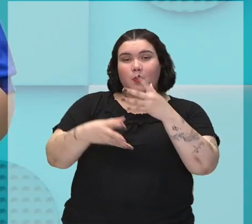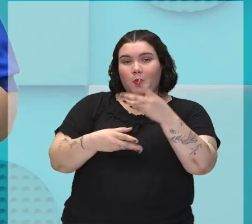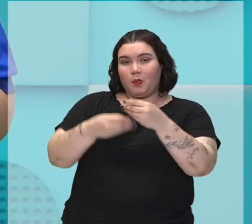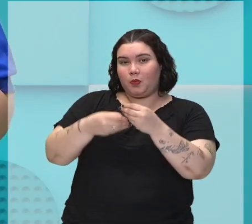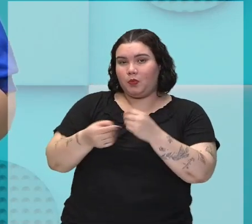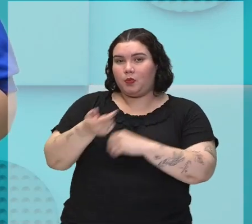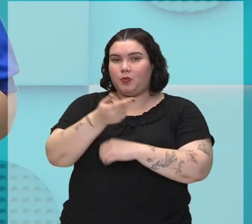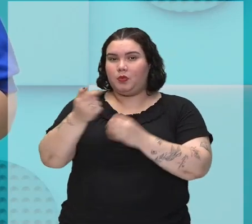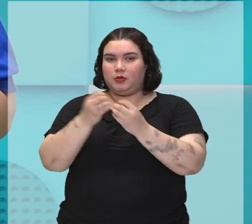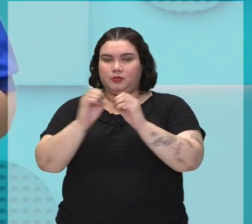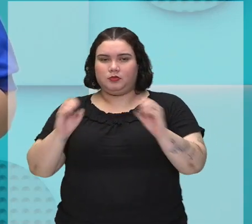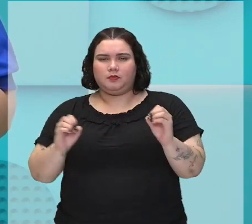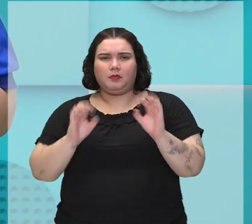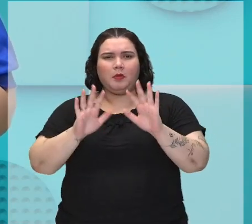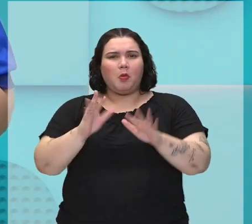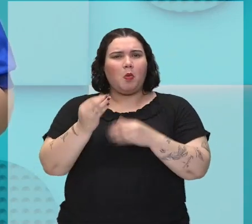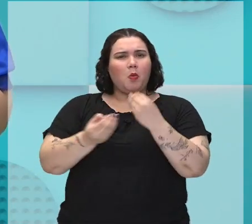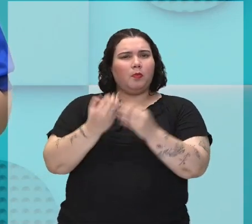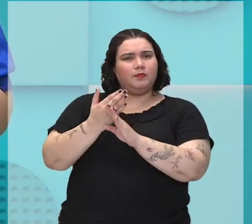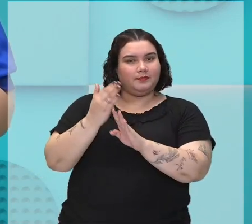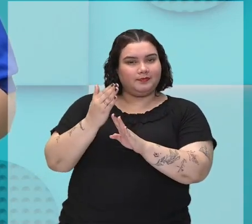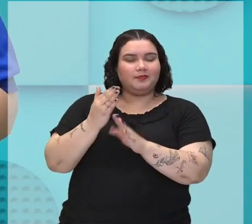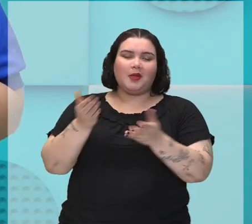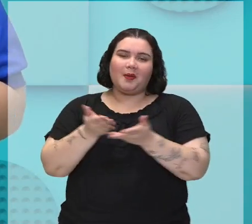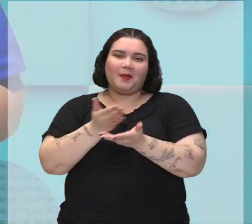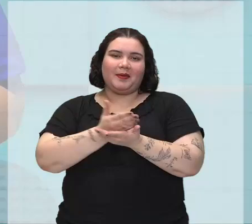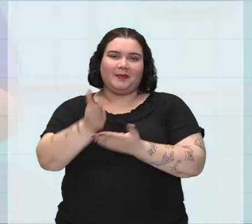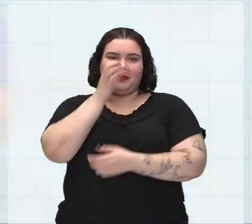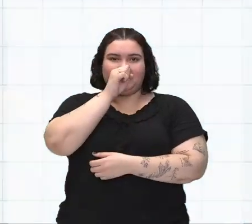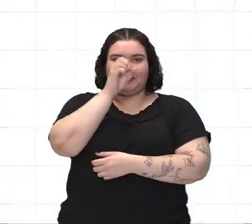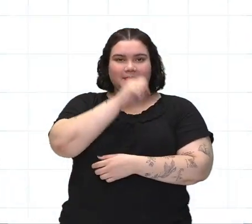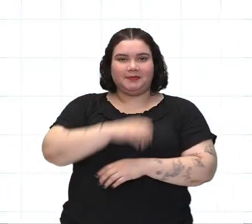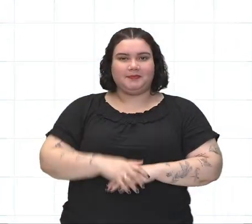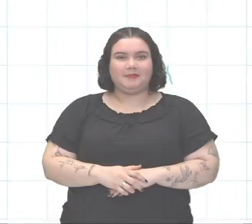Como vamos identificar? Vamos lá juntos?